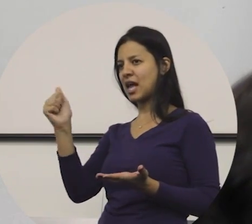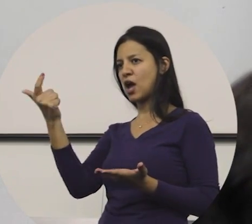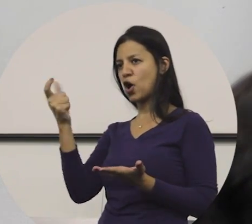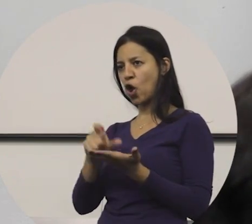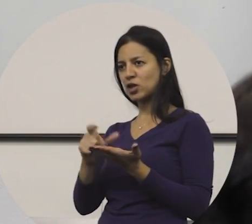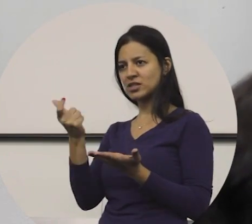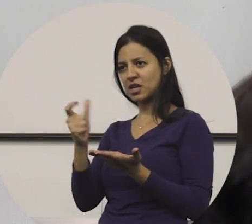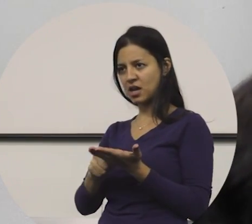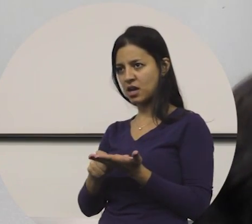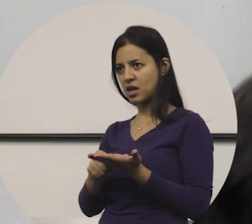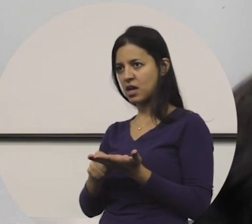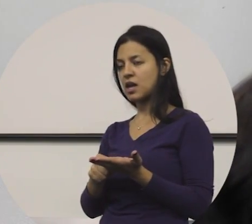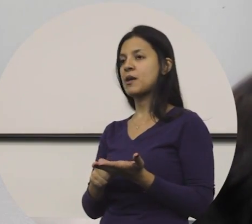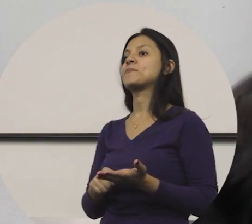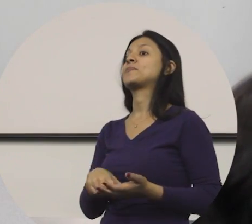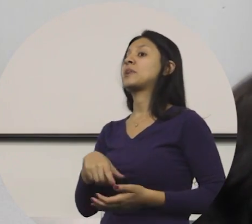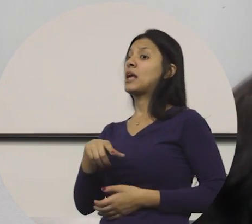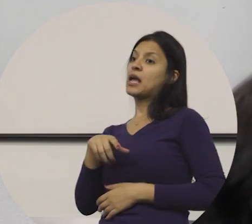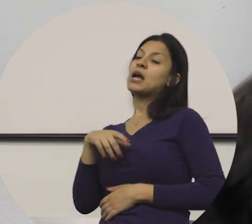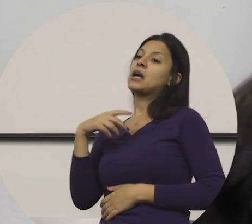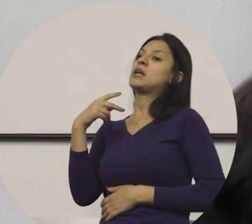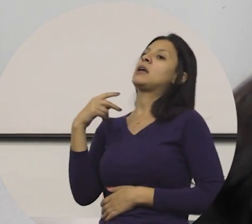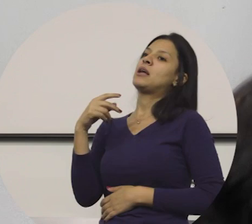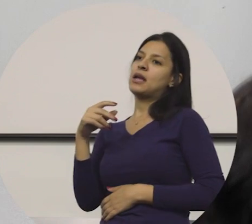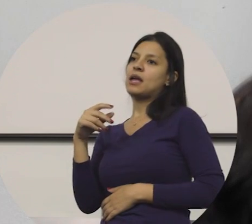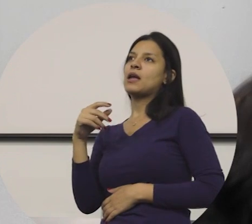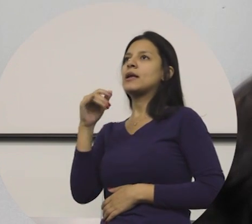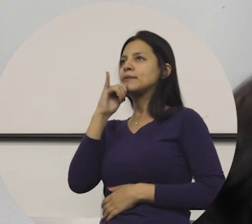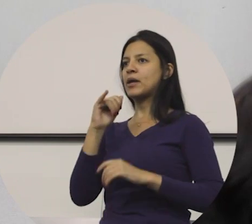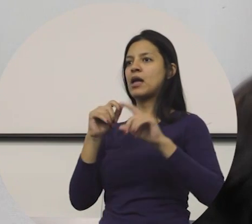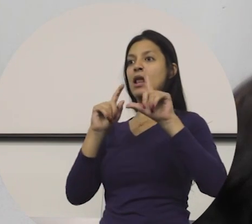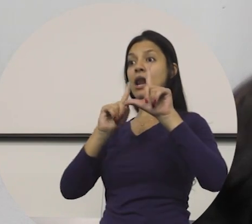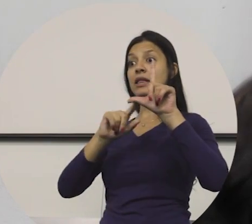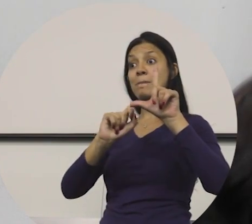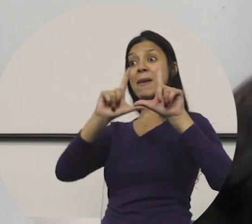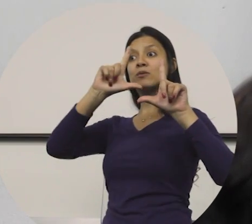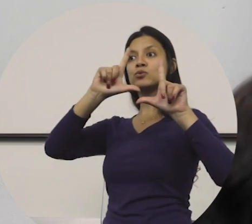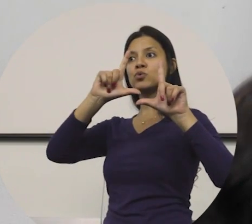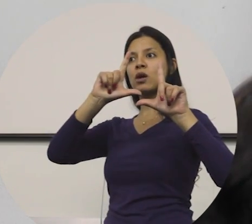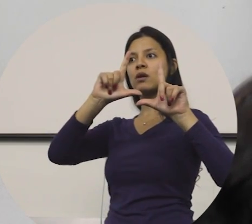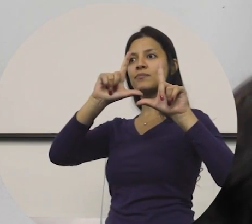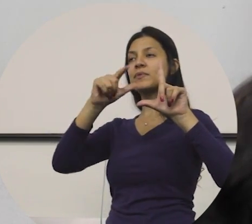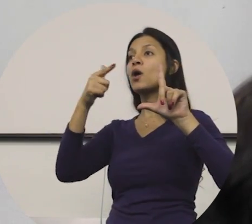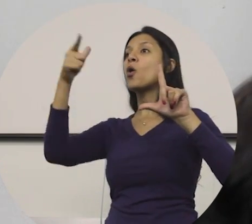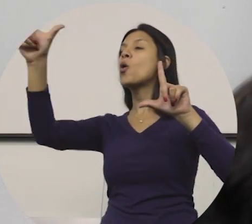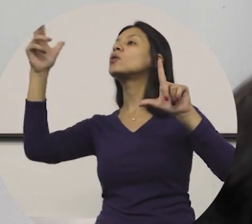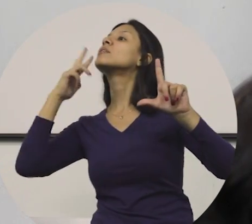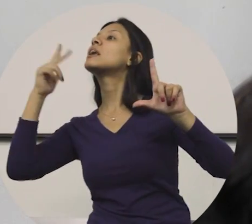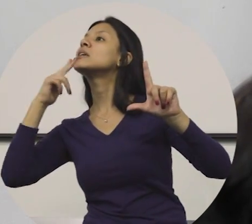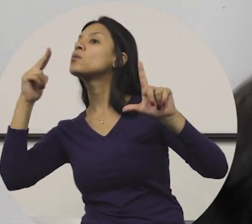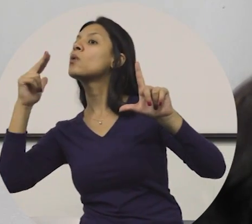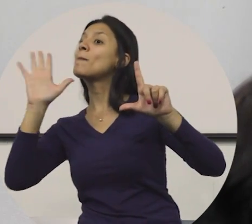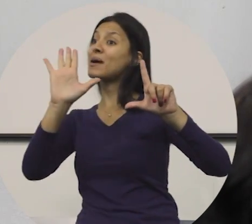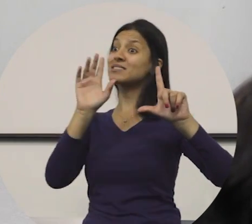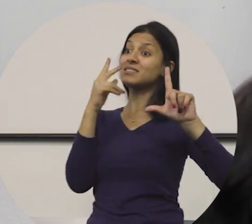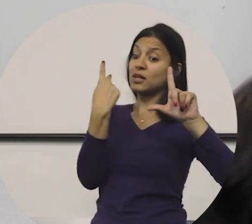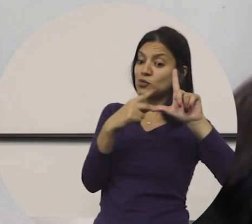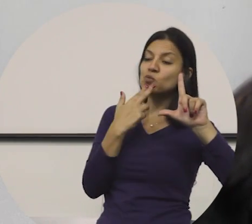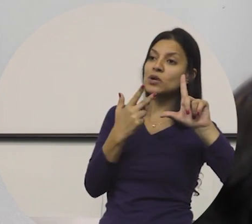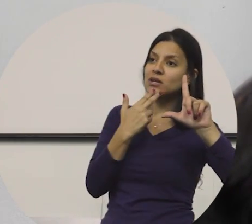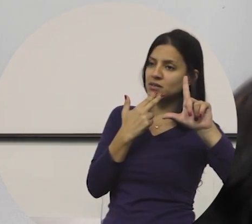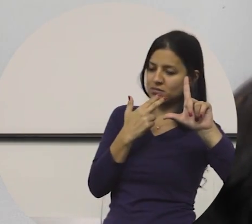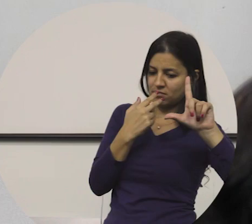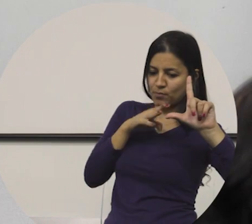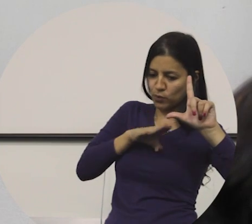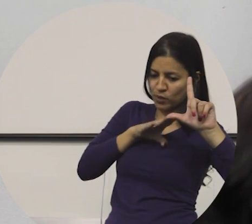Glosa é quando você escreve na sua língua, geralmente em caixa alta, aquilo que acontece na outra língua, para você ver mais ou menos como que é o